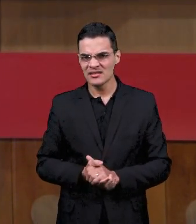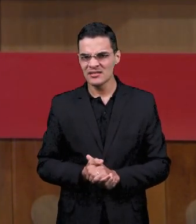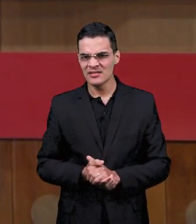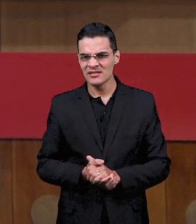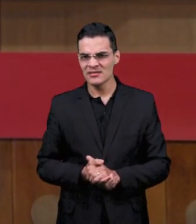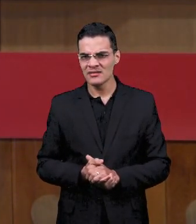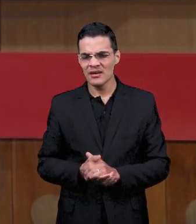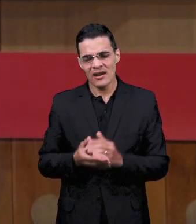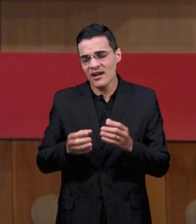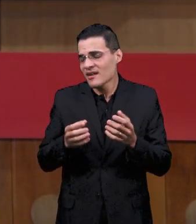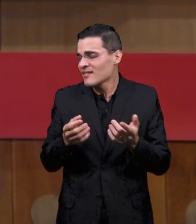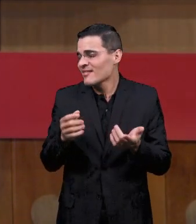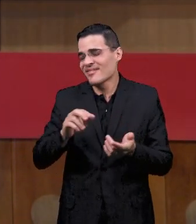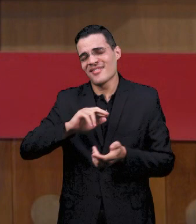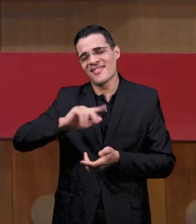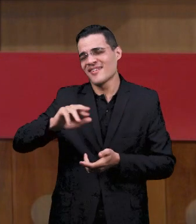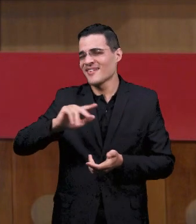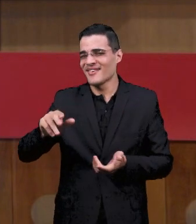fazer isso.